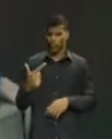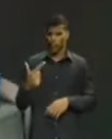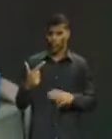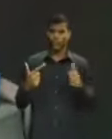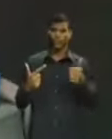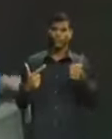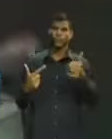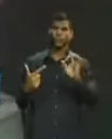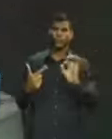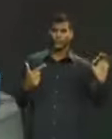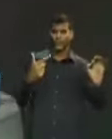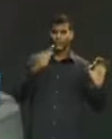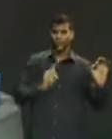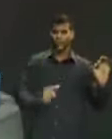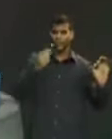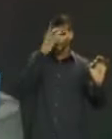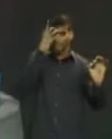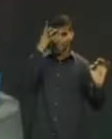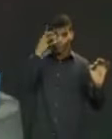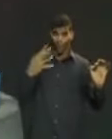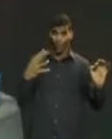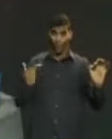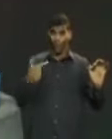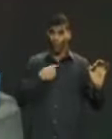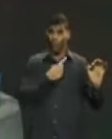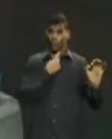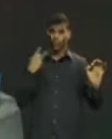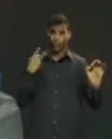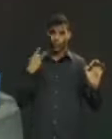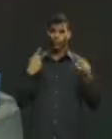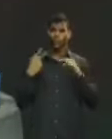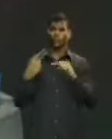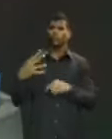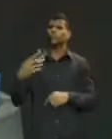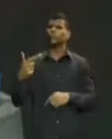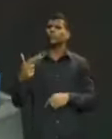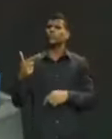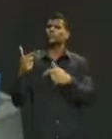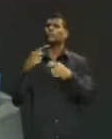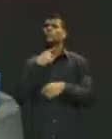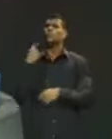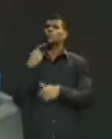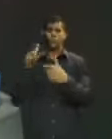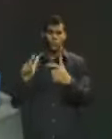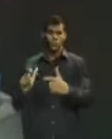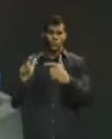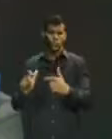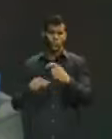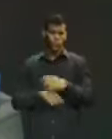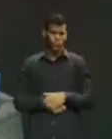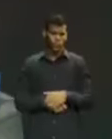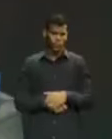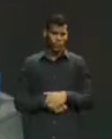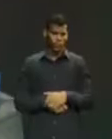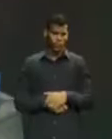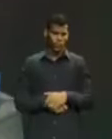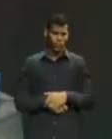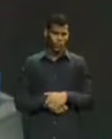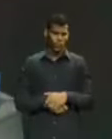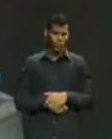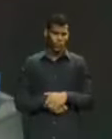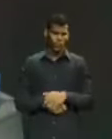habitantes. Mas, sobretudo, concentrados em não mais que 20 territórios, não mais que 20